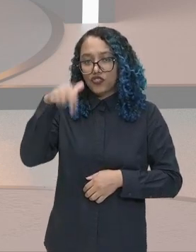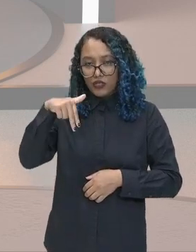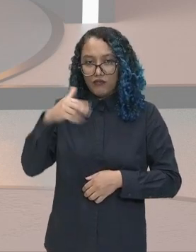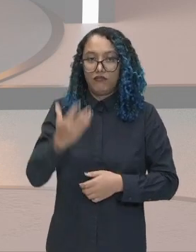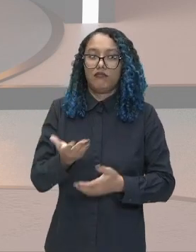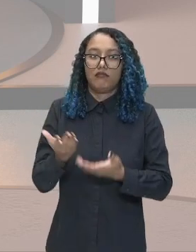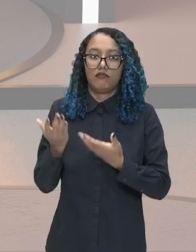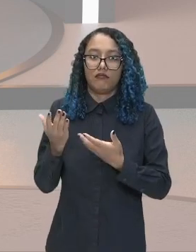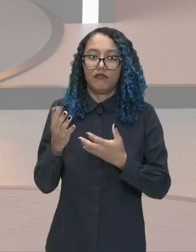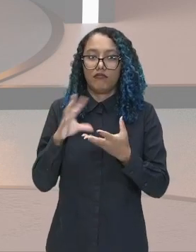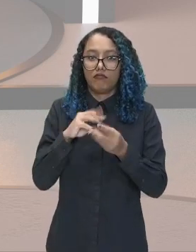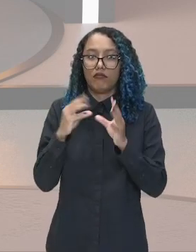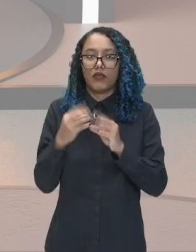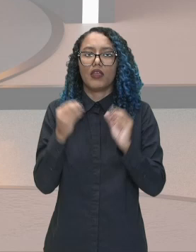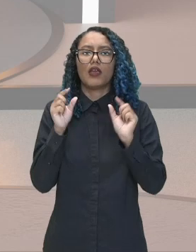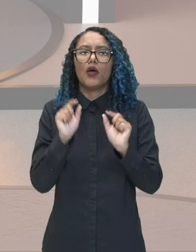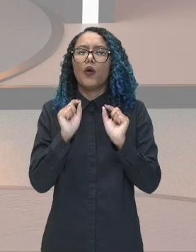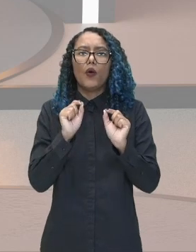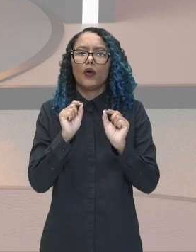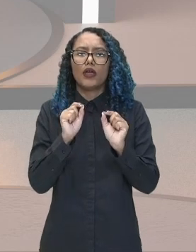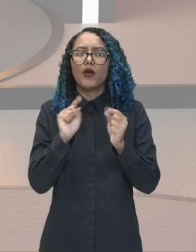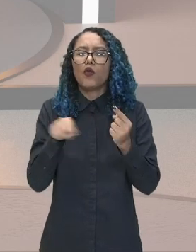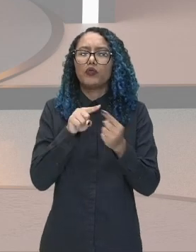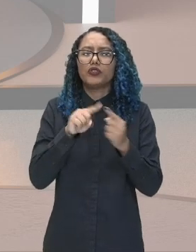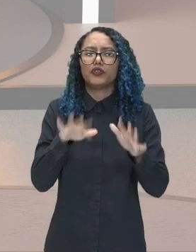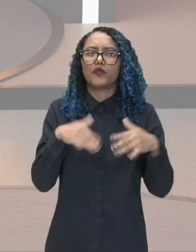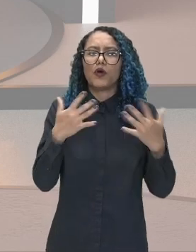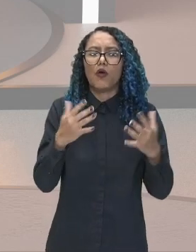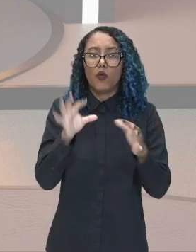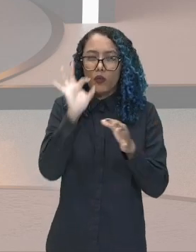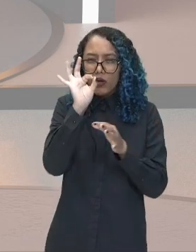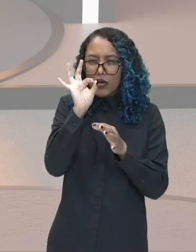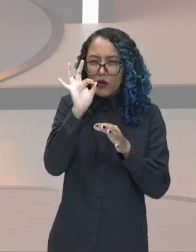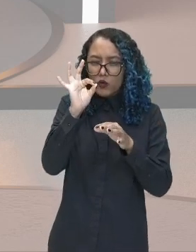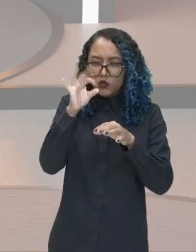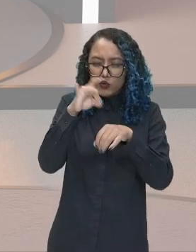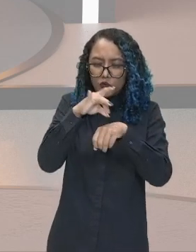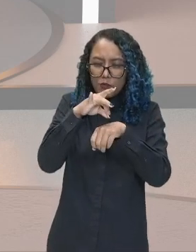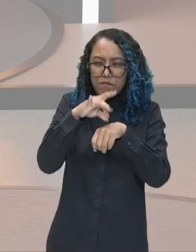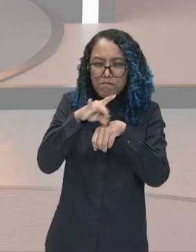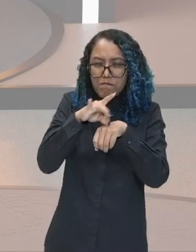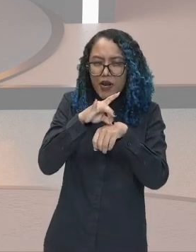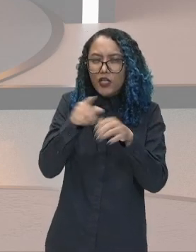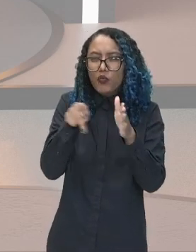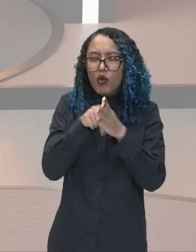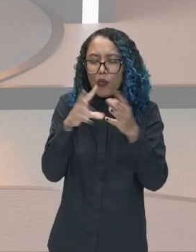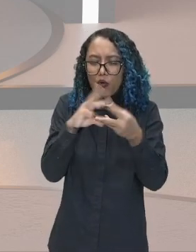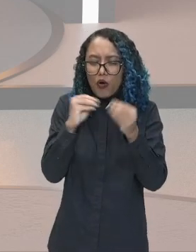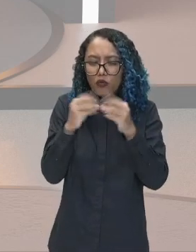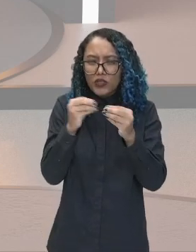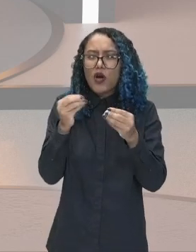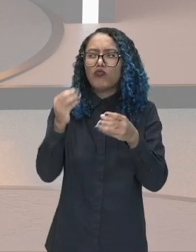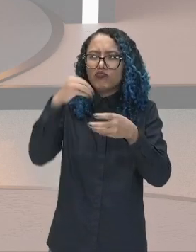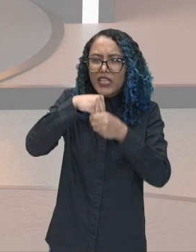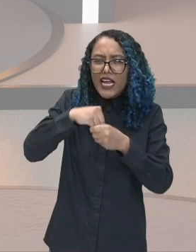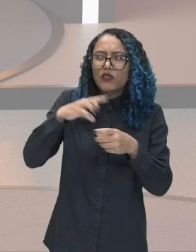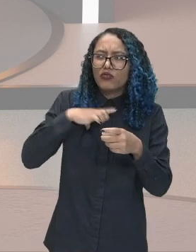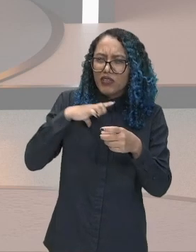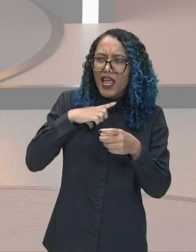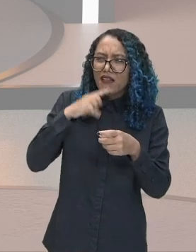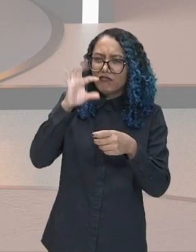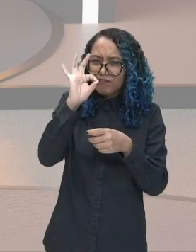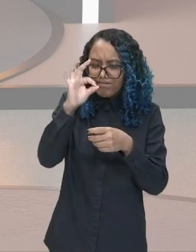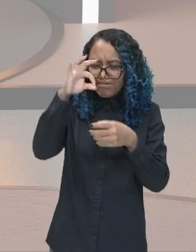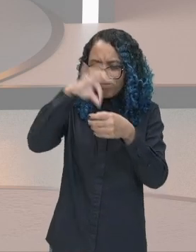ajudar a descaroçar, né? Tirar os caroços do algodão, ali daquelas bolas do algodão. Vocês sabem, conhecem, o algodão ele